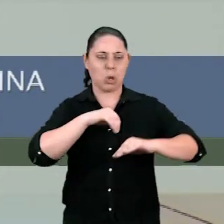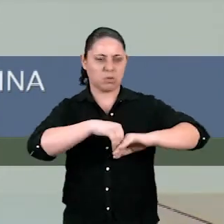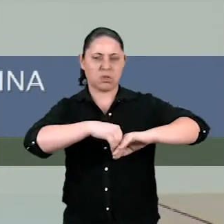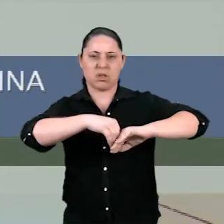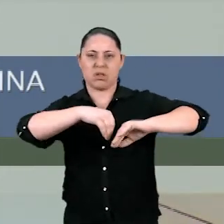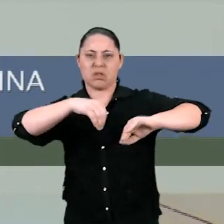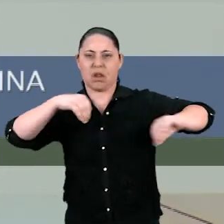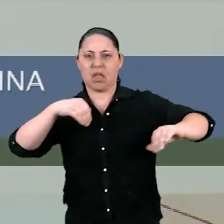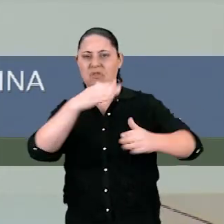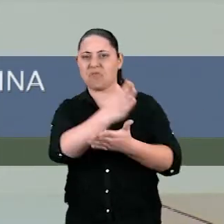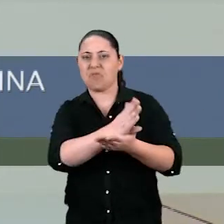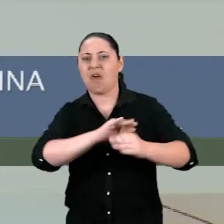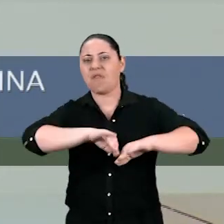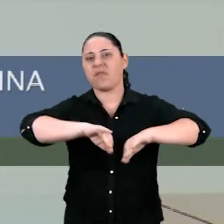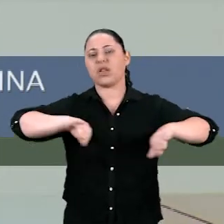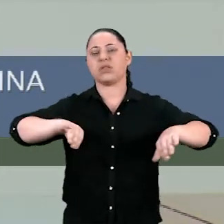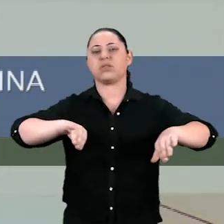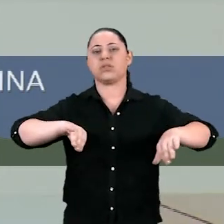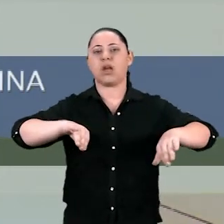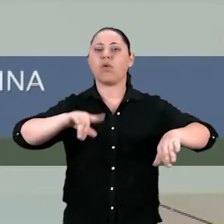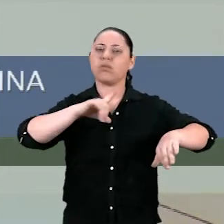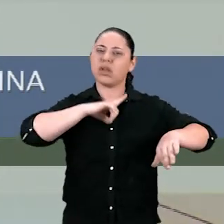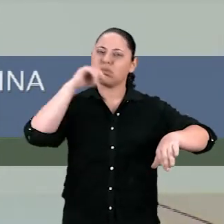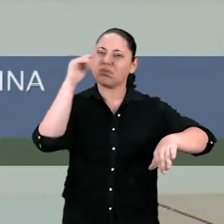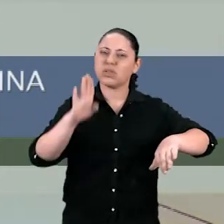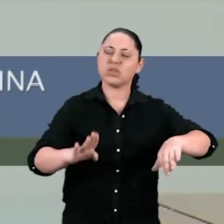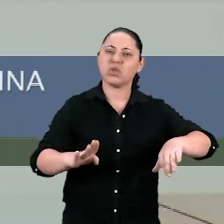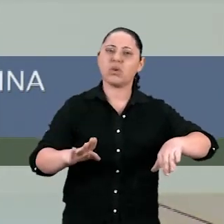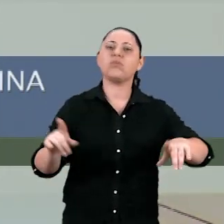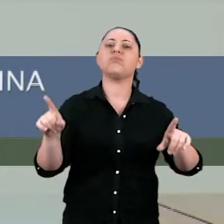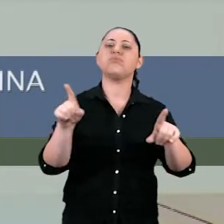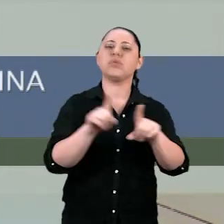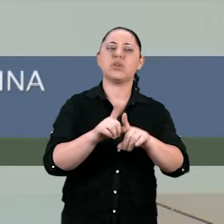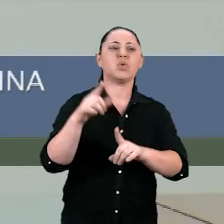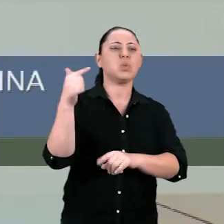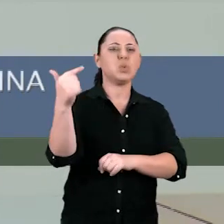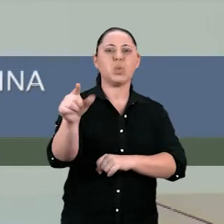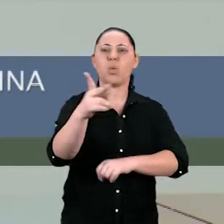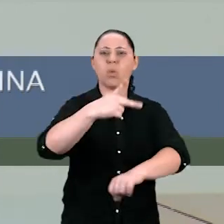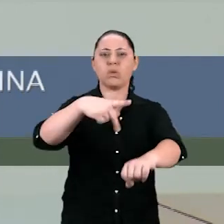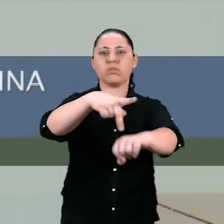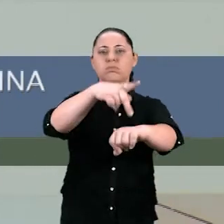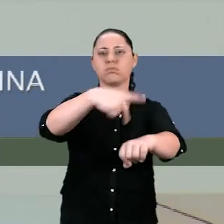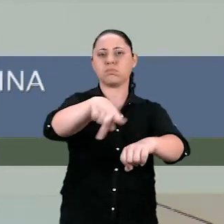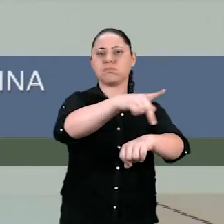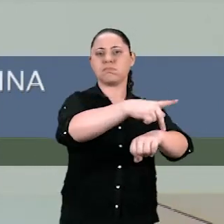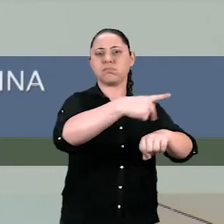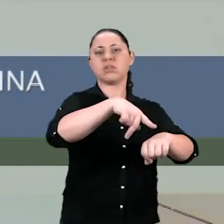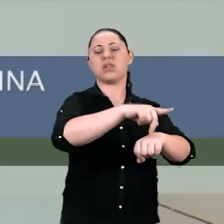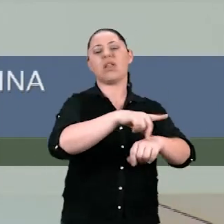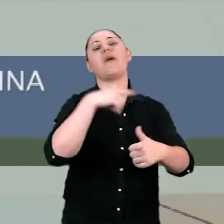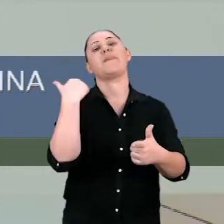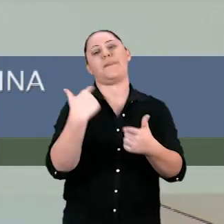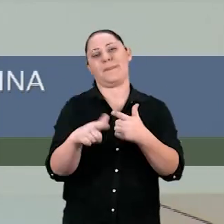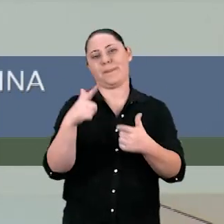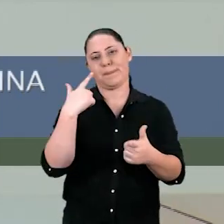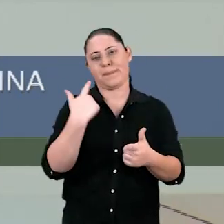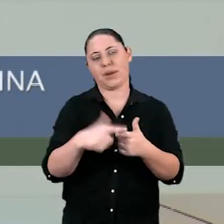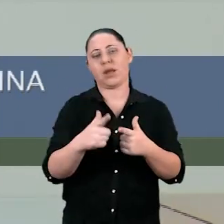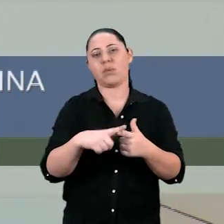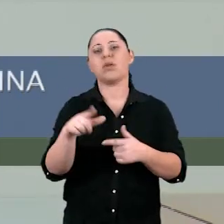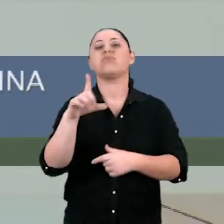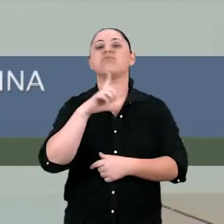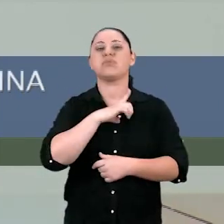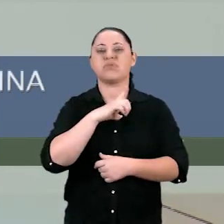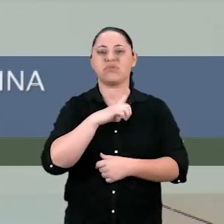né, impera não só no Brasil, mas em diversos países, né? Esse é um problema que